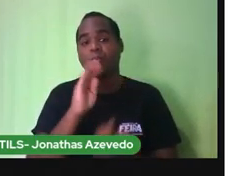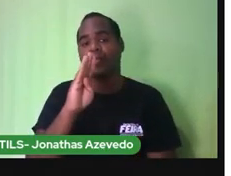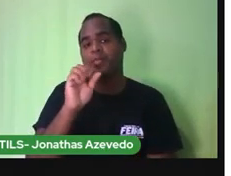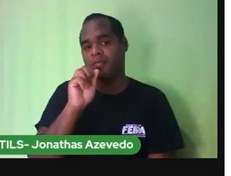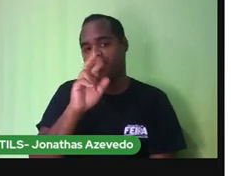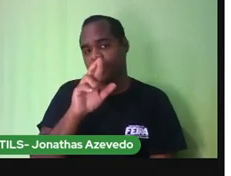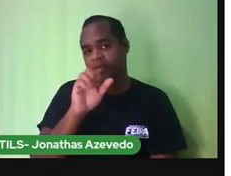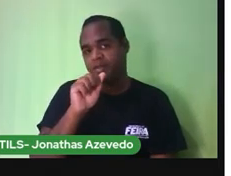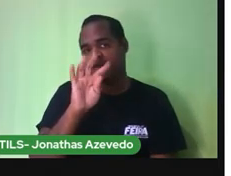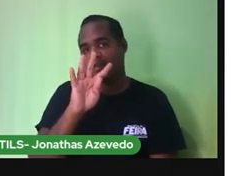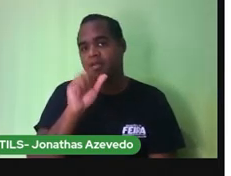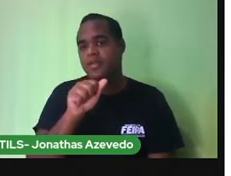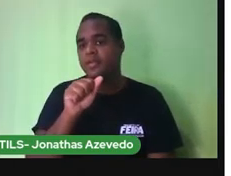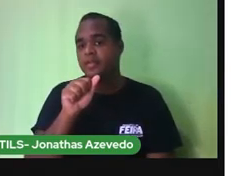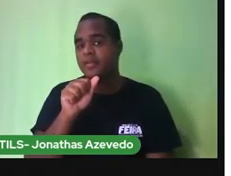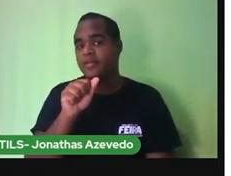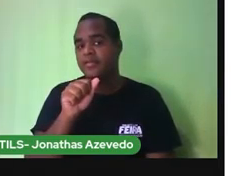ra